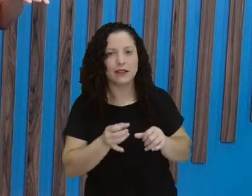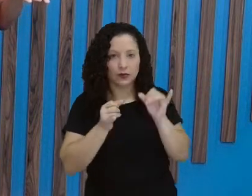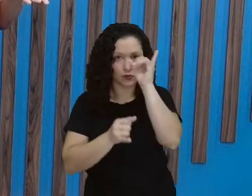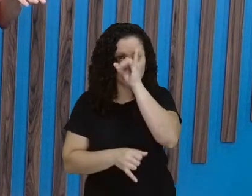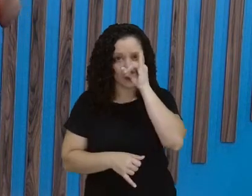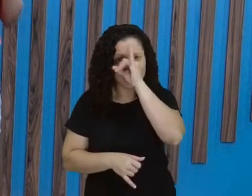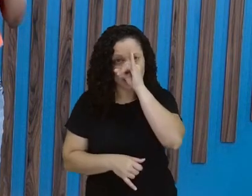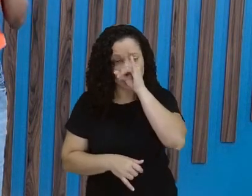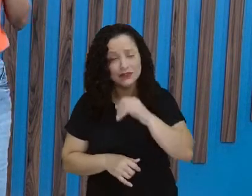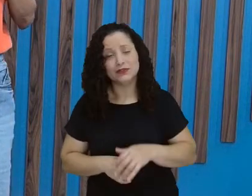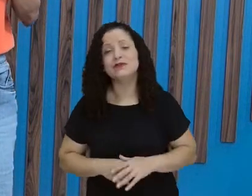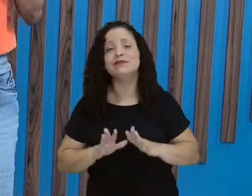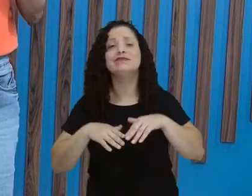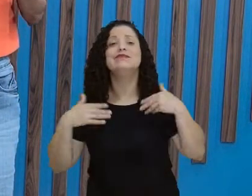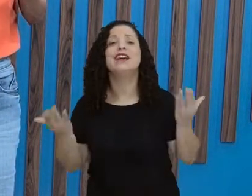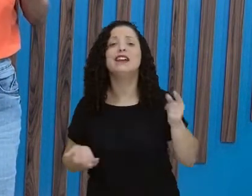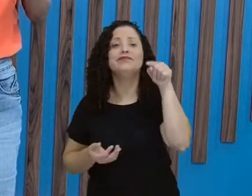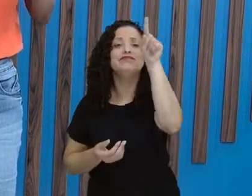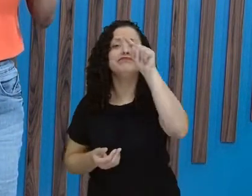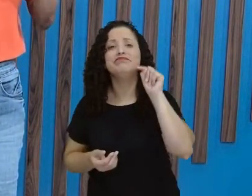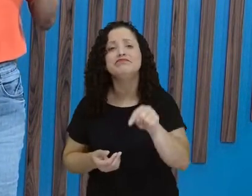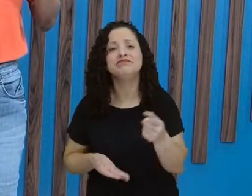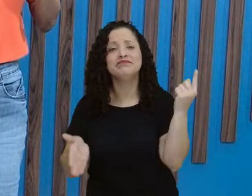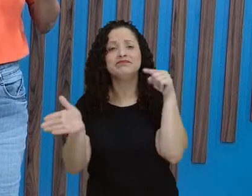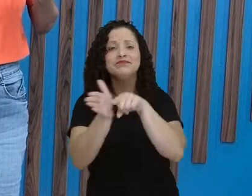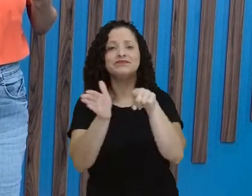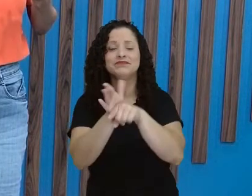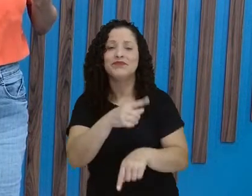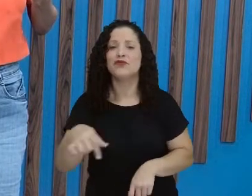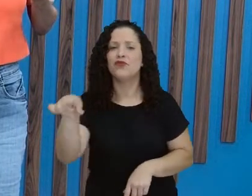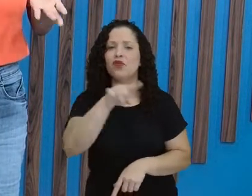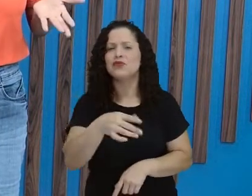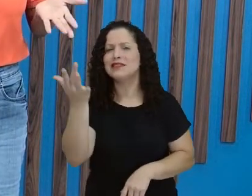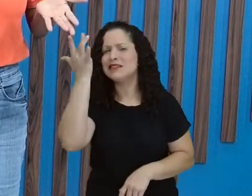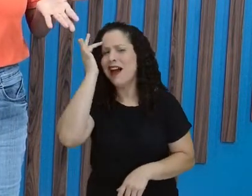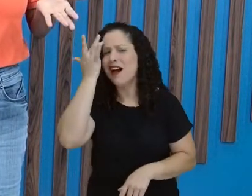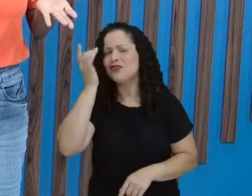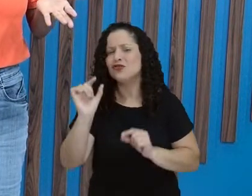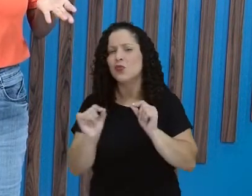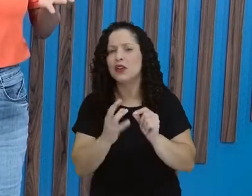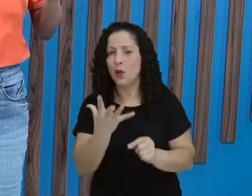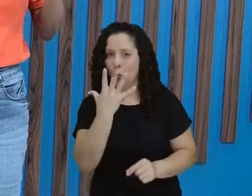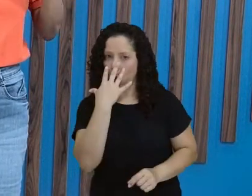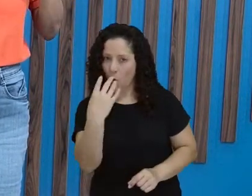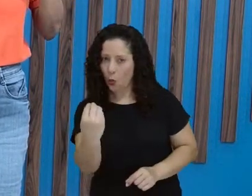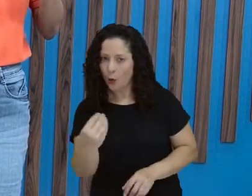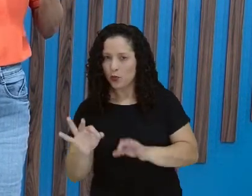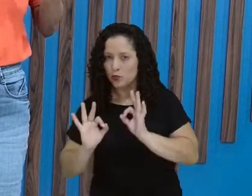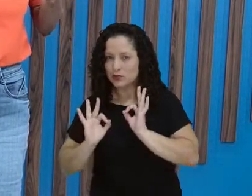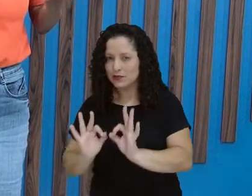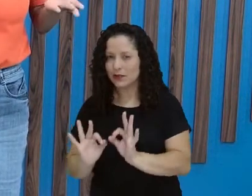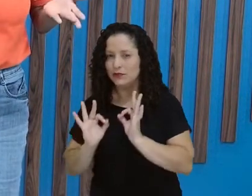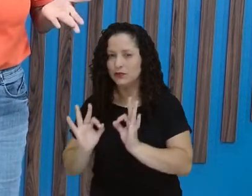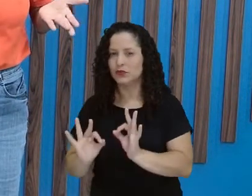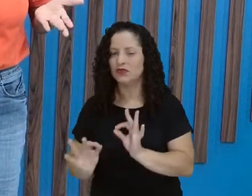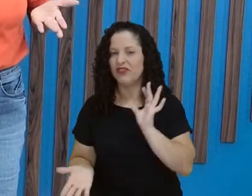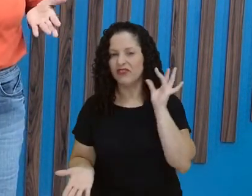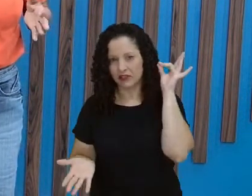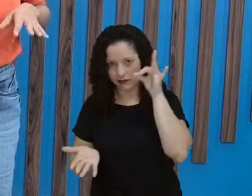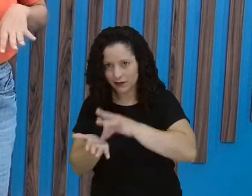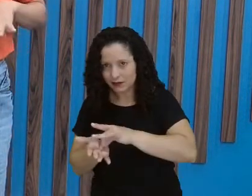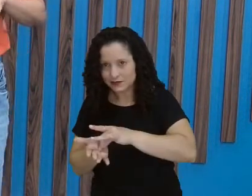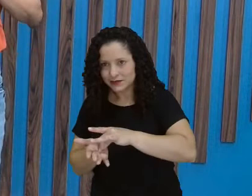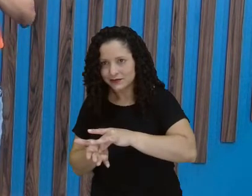é que vocês acham? Será que o lobo realmente está certo? Que essa versão dele é